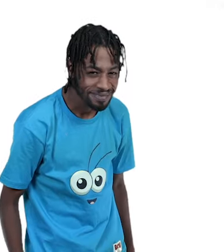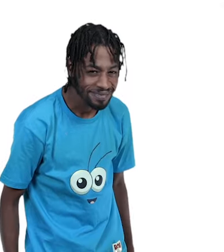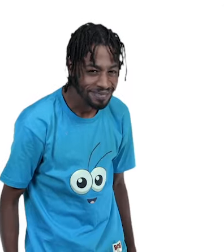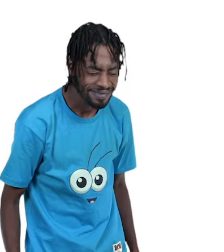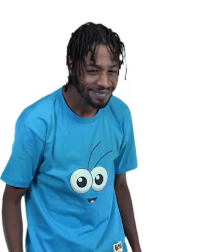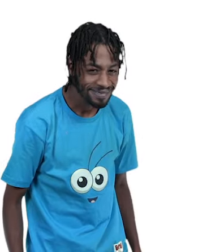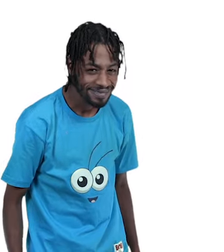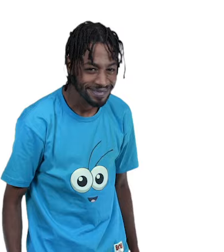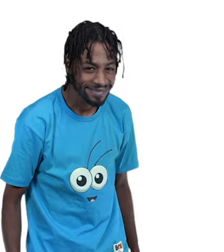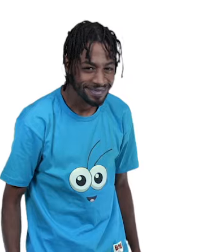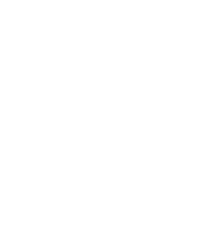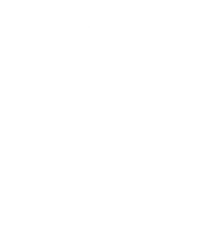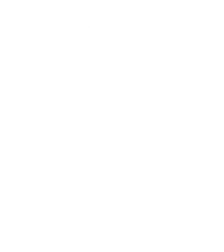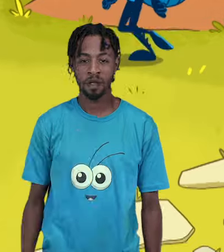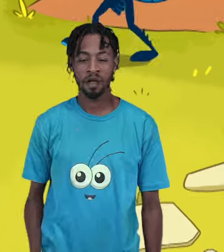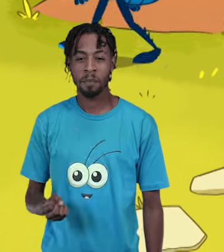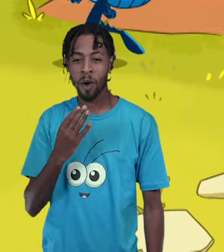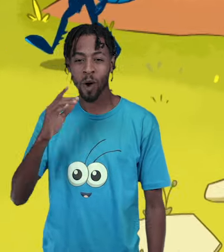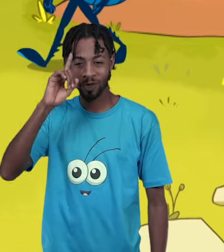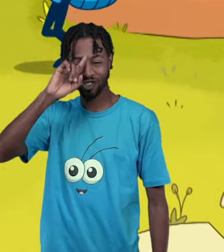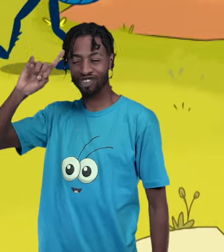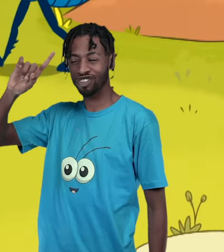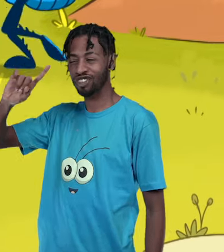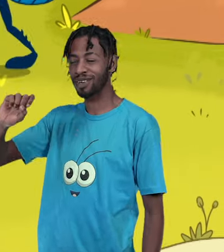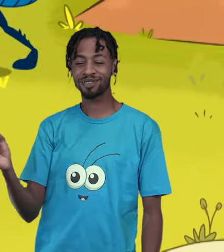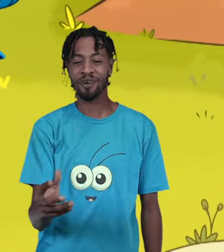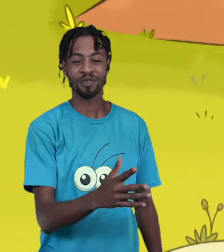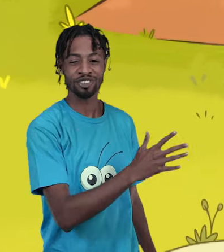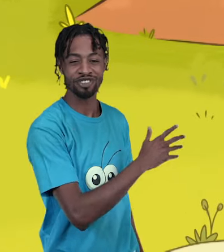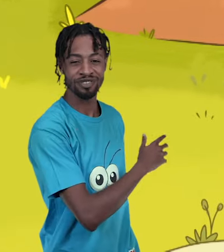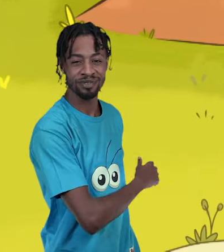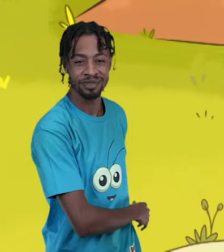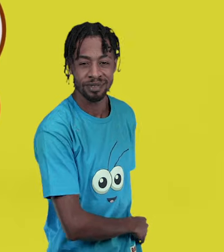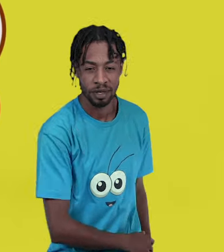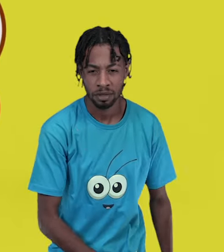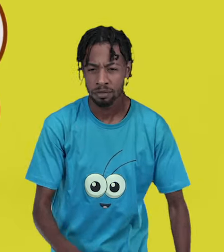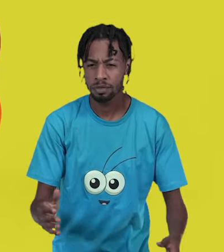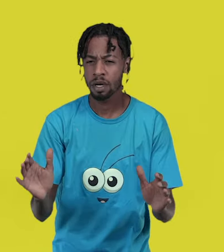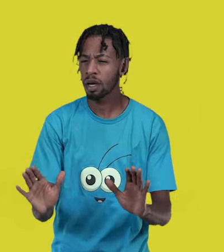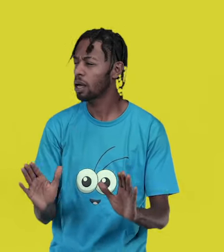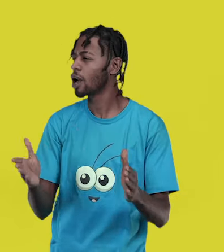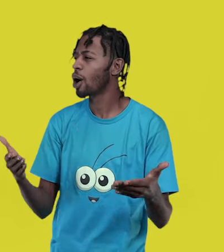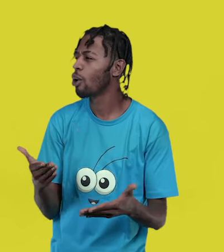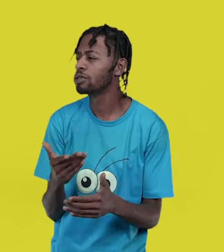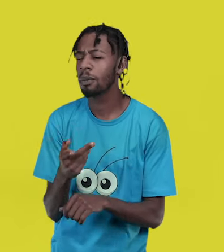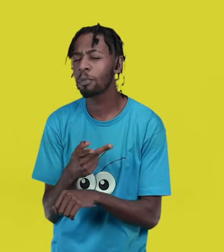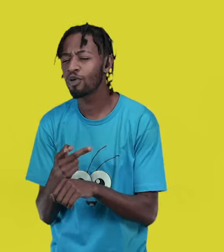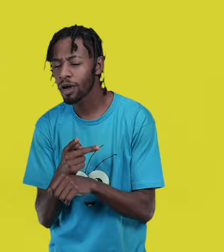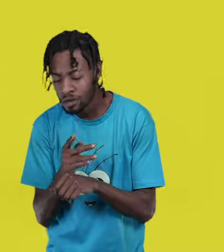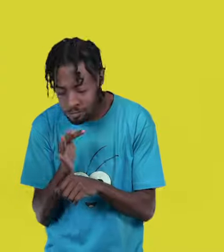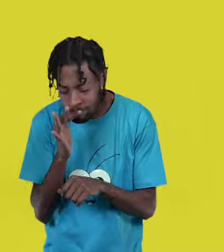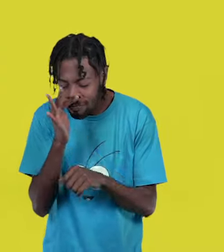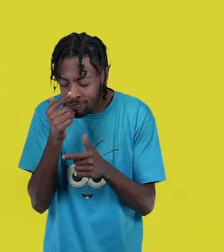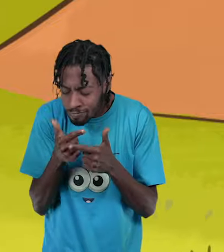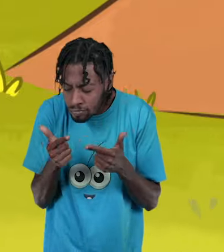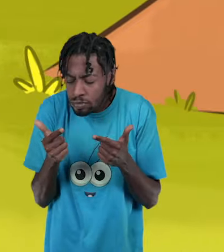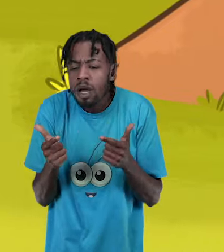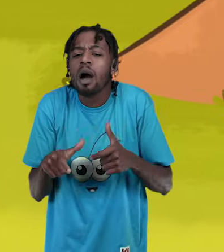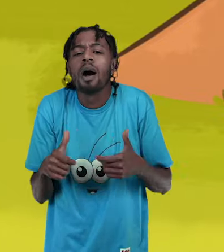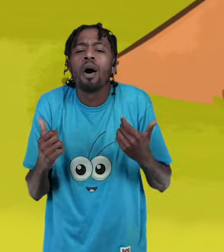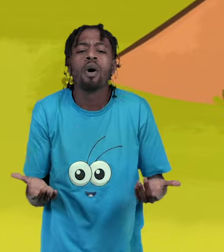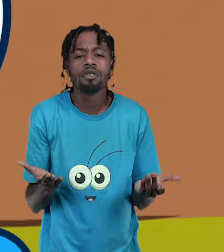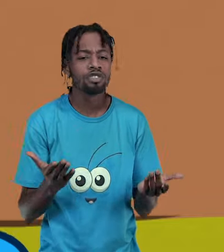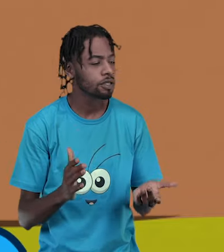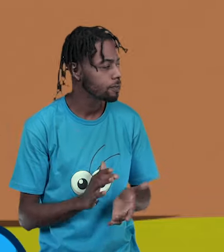Título As Aventuras do Bobizum Bom dia, novo dia Onde vamos procurar trevinhos hoje, Bobizum? Bob